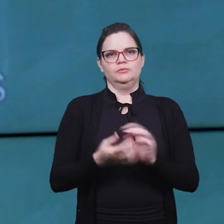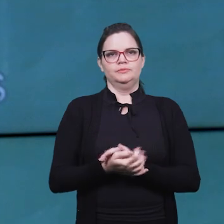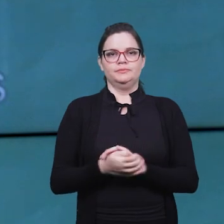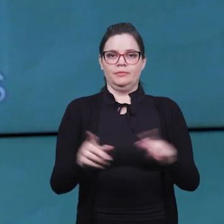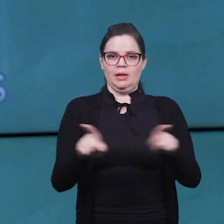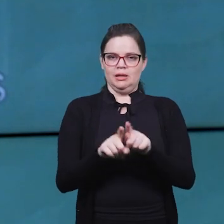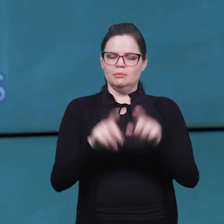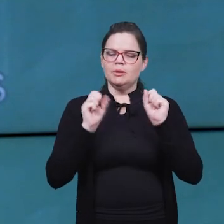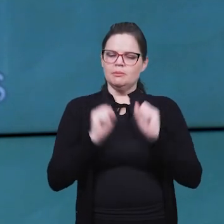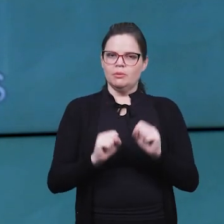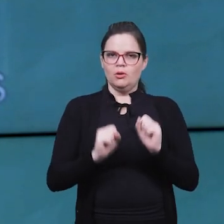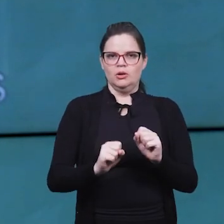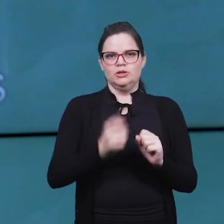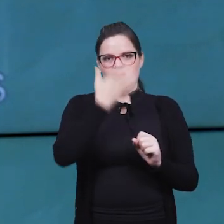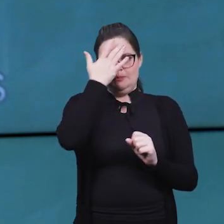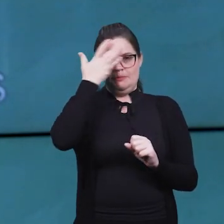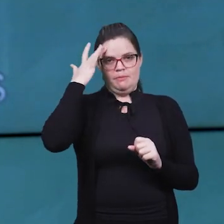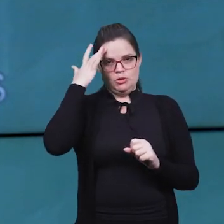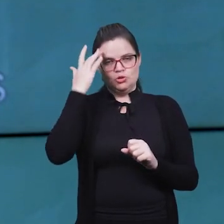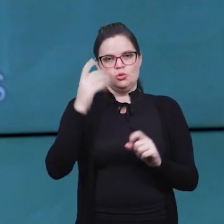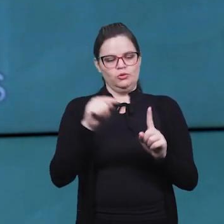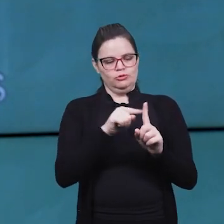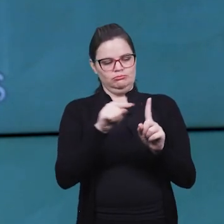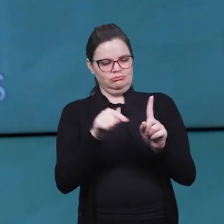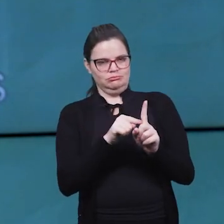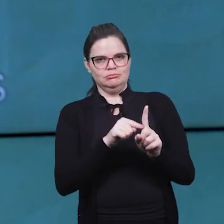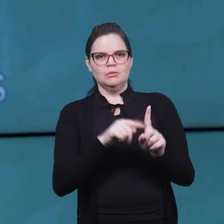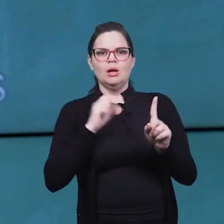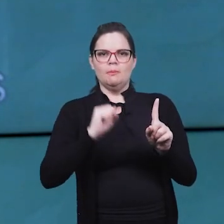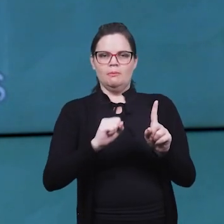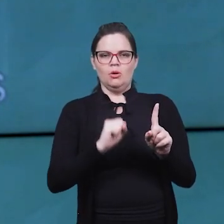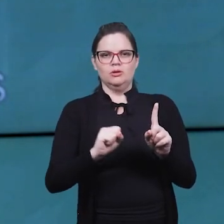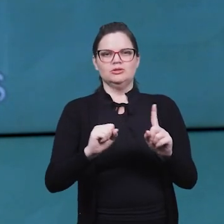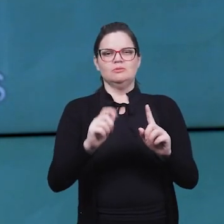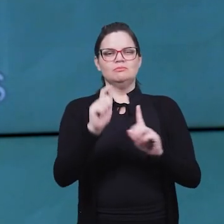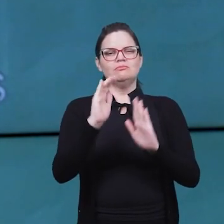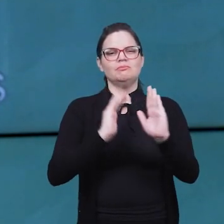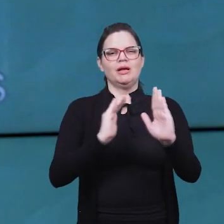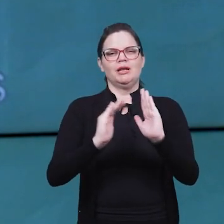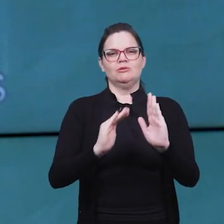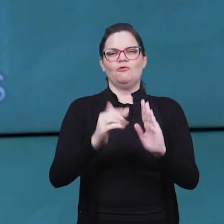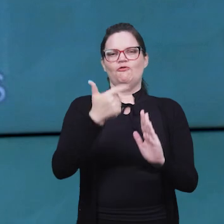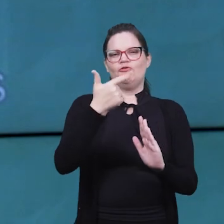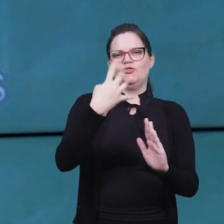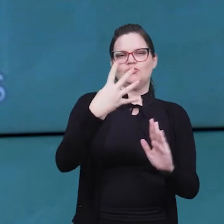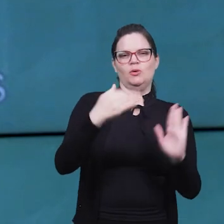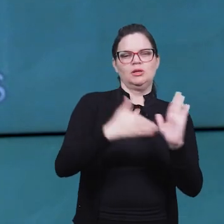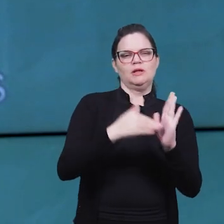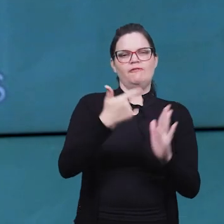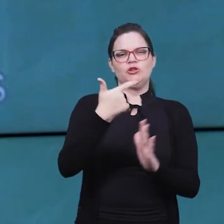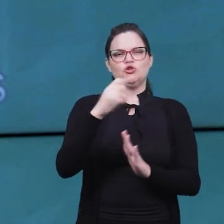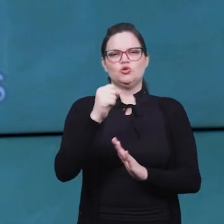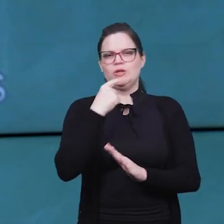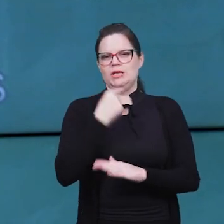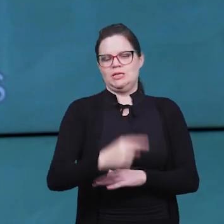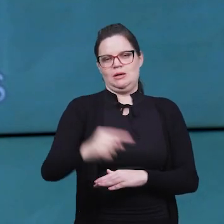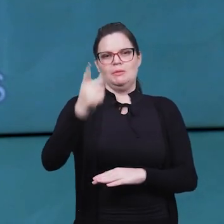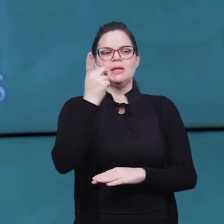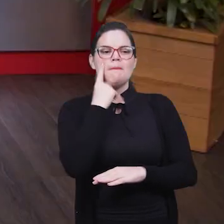em gestantes entre 24 e 28 semanas para investigação de uma possível diabetes